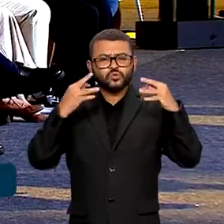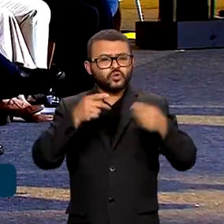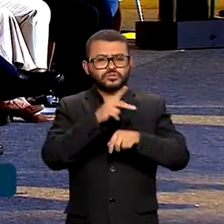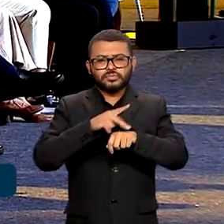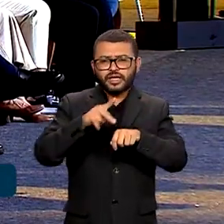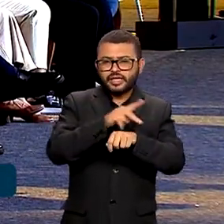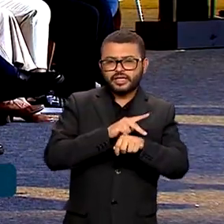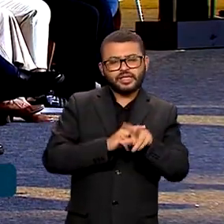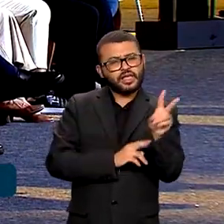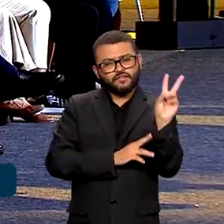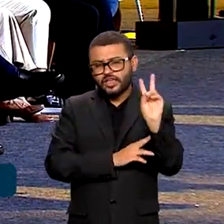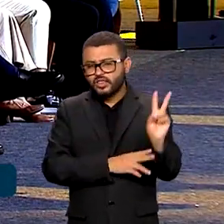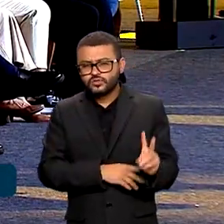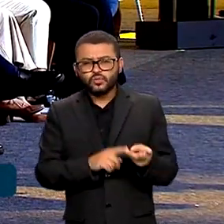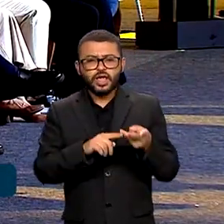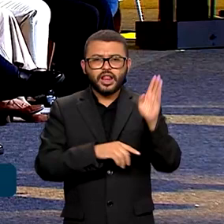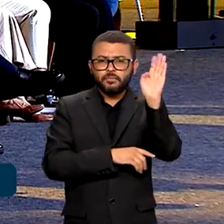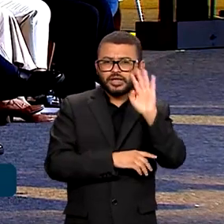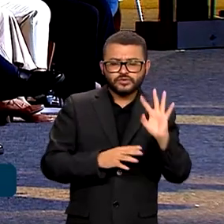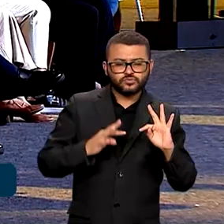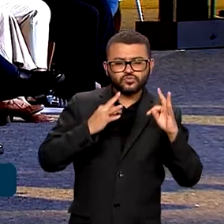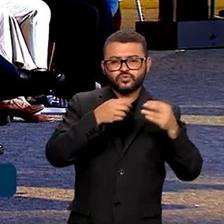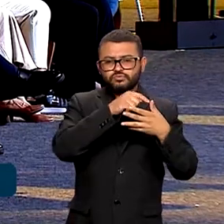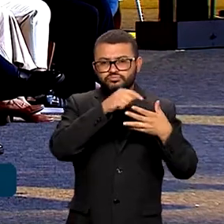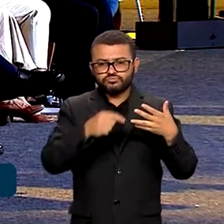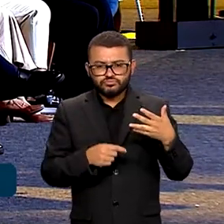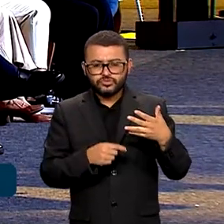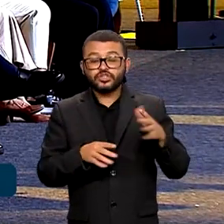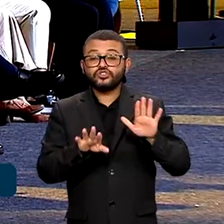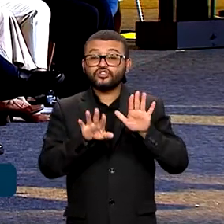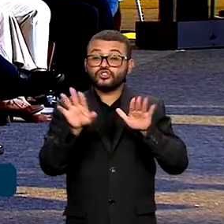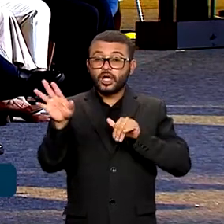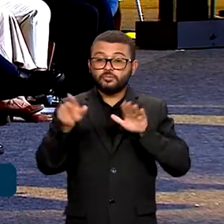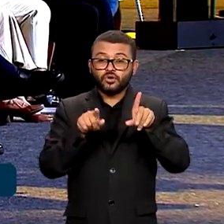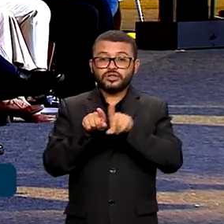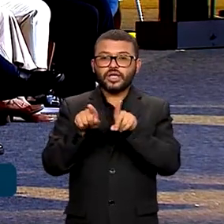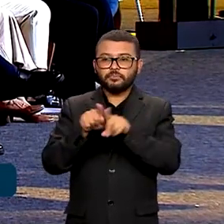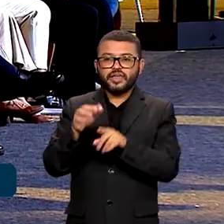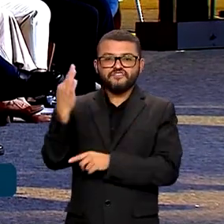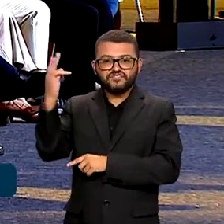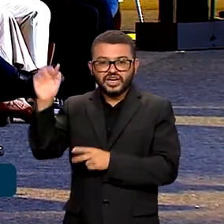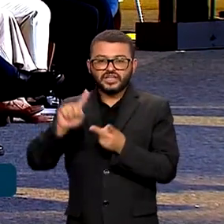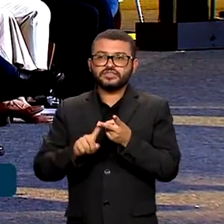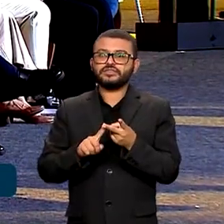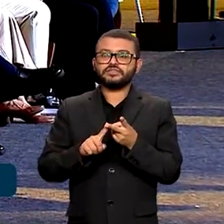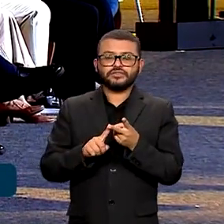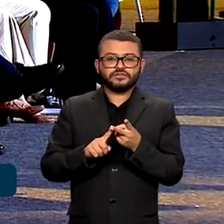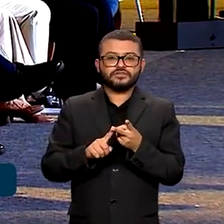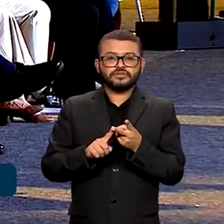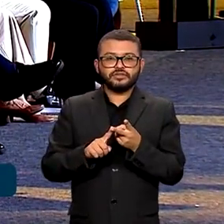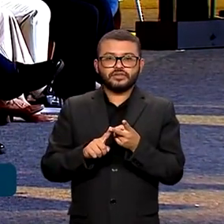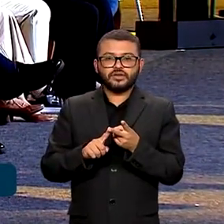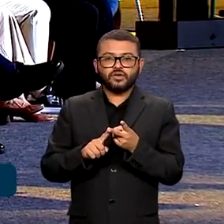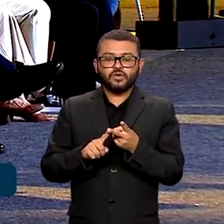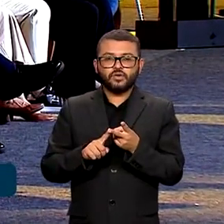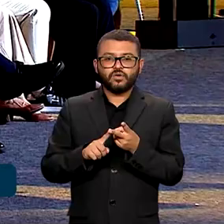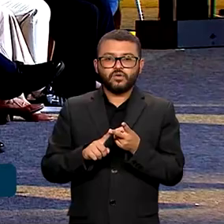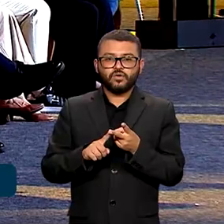a Venezuela e o Brasil. E convidou a França pela